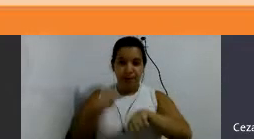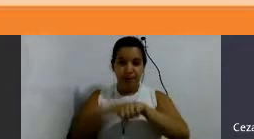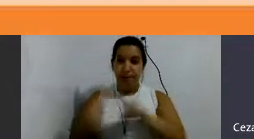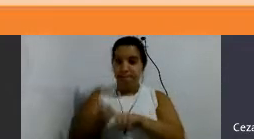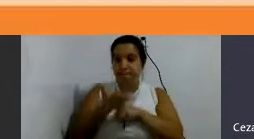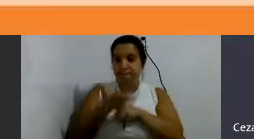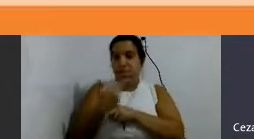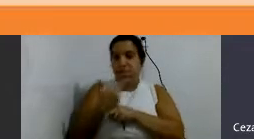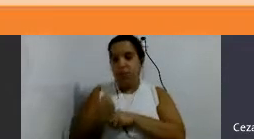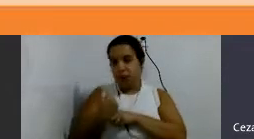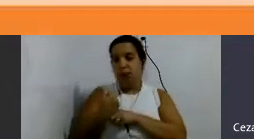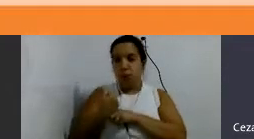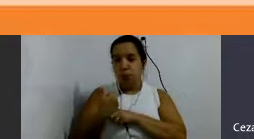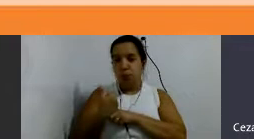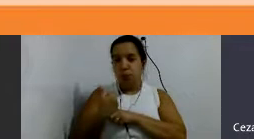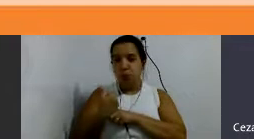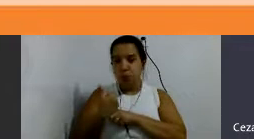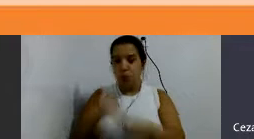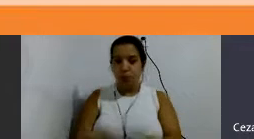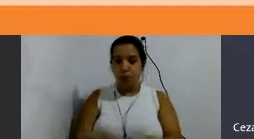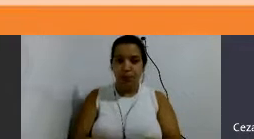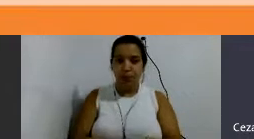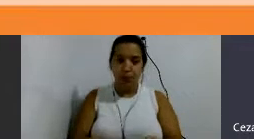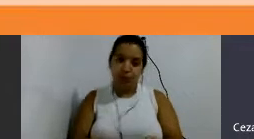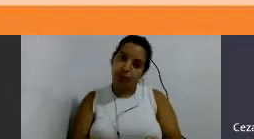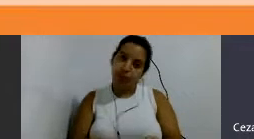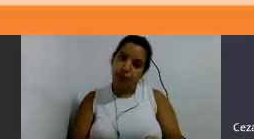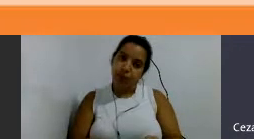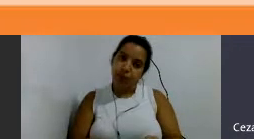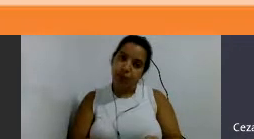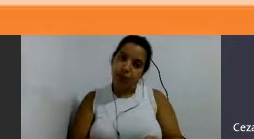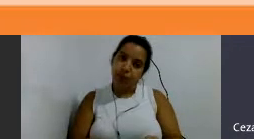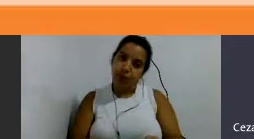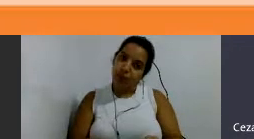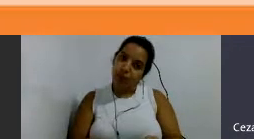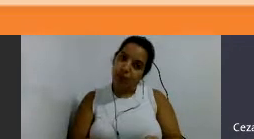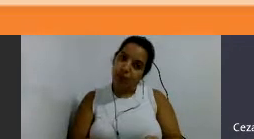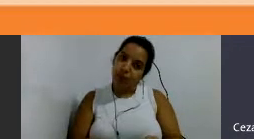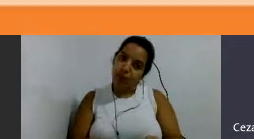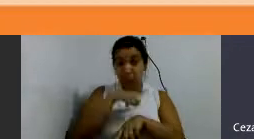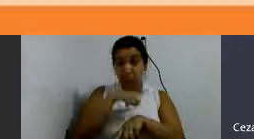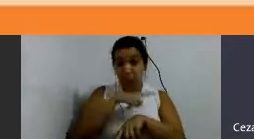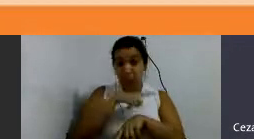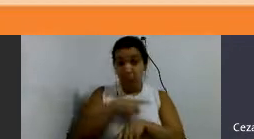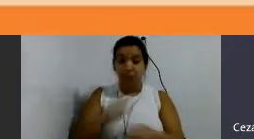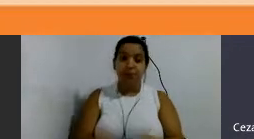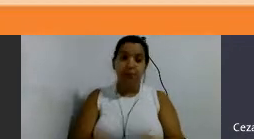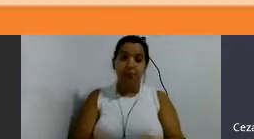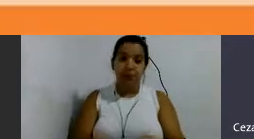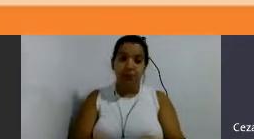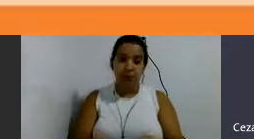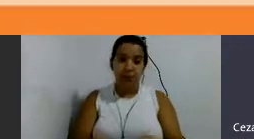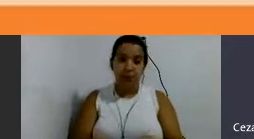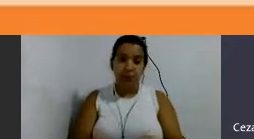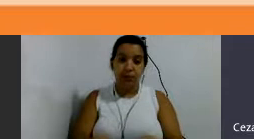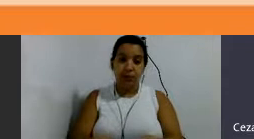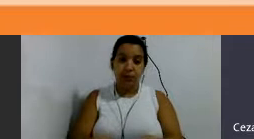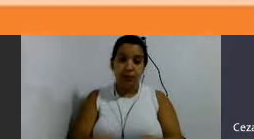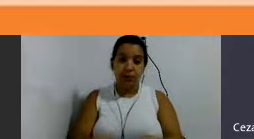confere a capacidade do protozoário de se proteger mediante a diversas